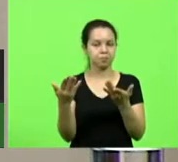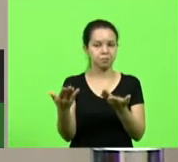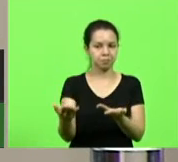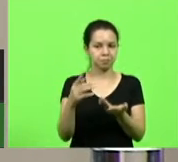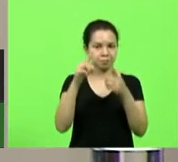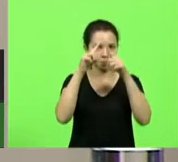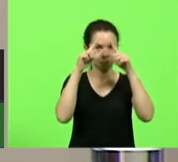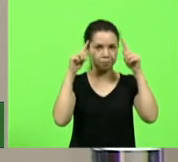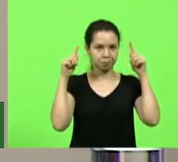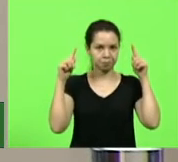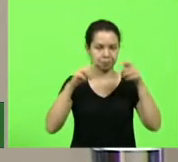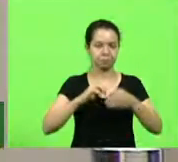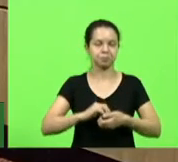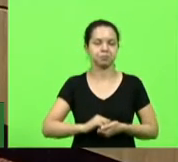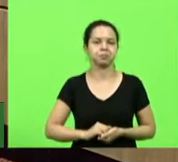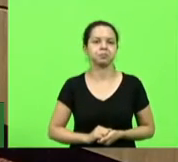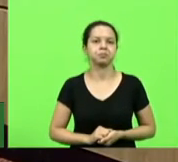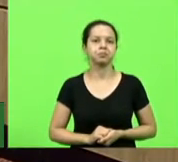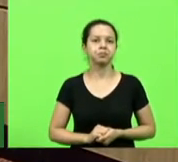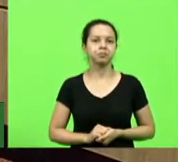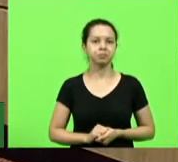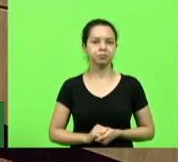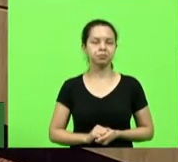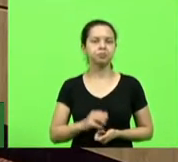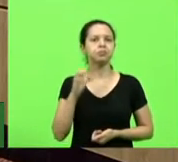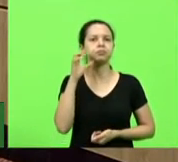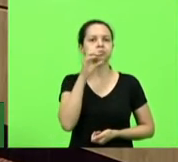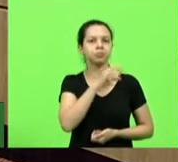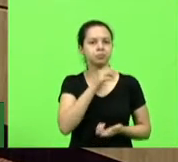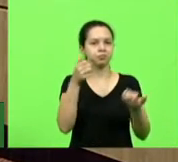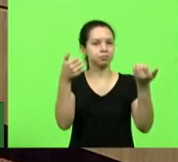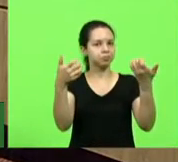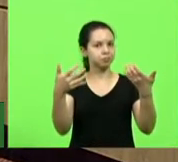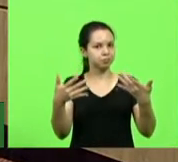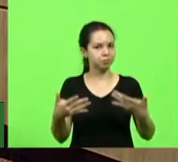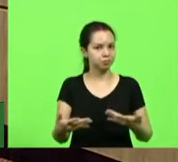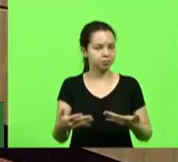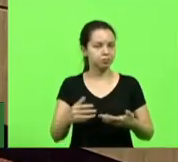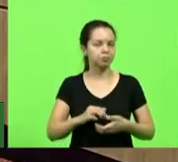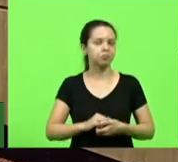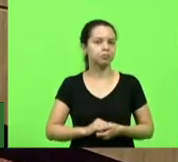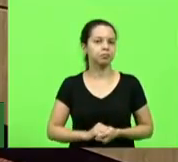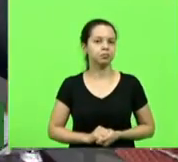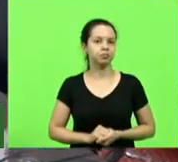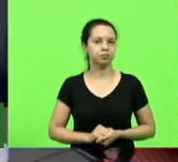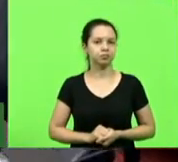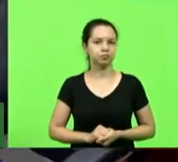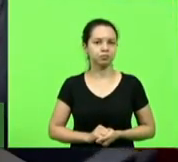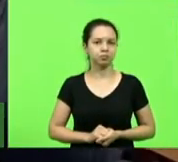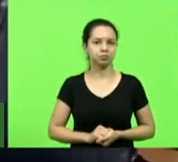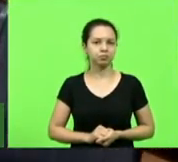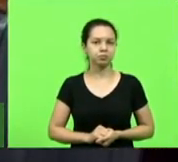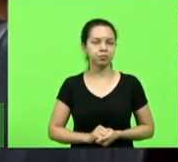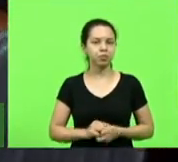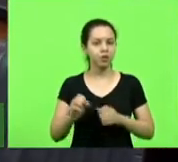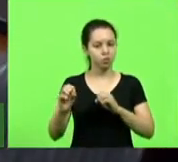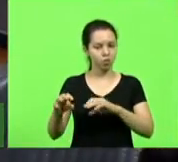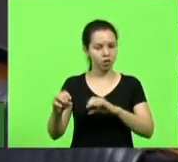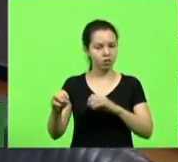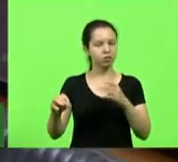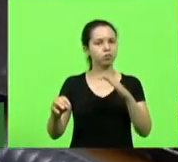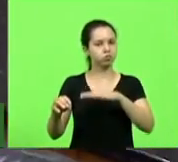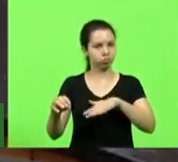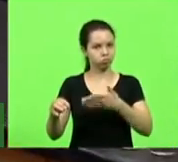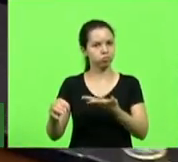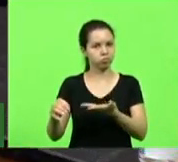Neudis Areta. Senhor presidente, apenas rapidamente para dizer, a educação é prioridade, todo mundo sabe disso